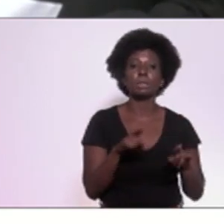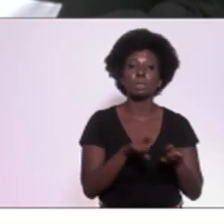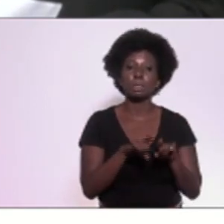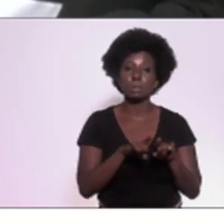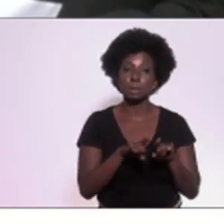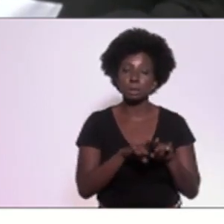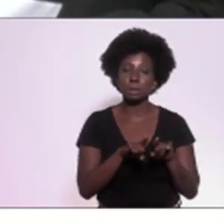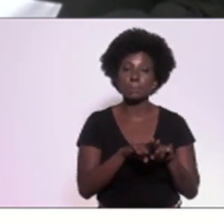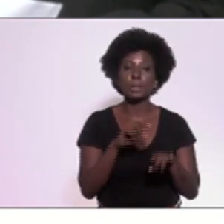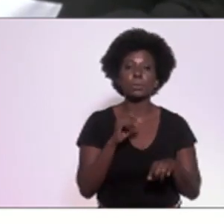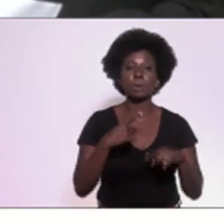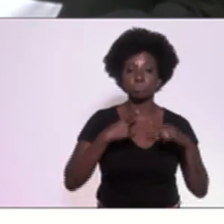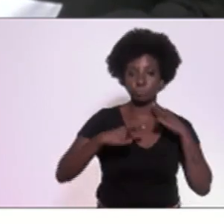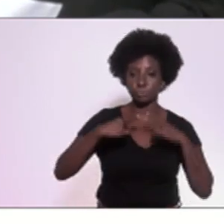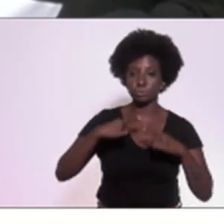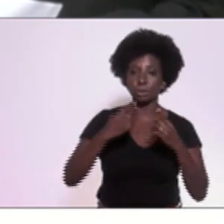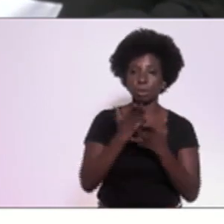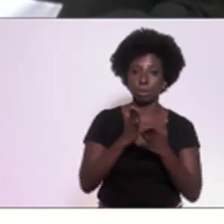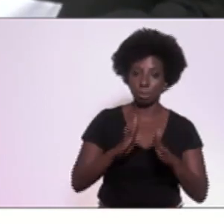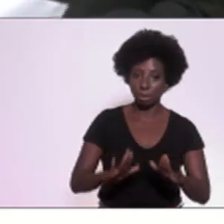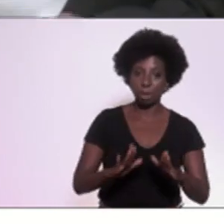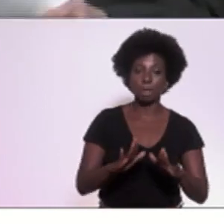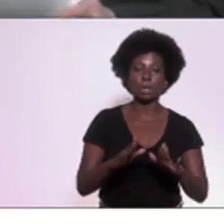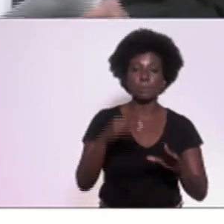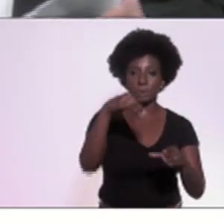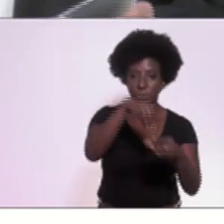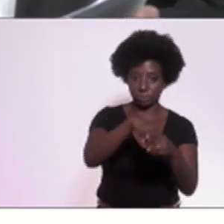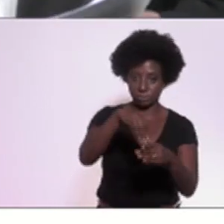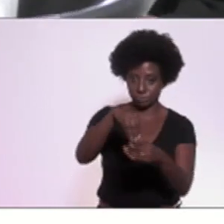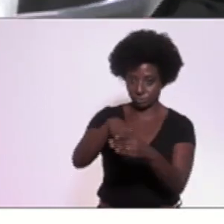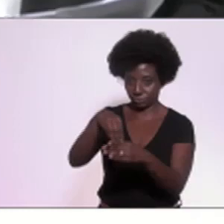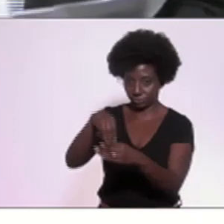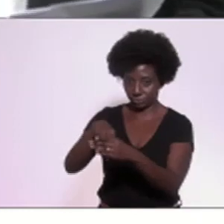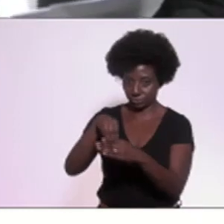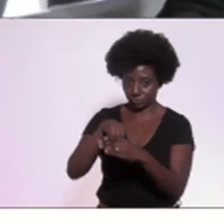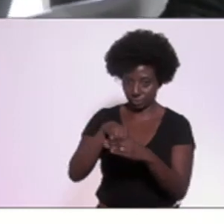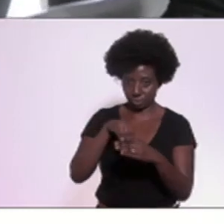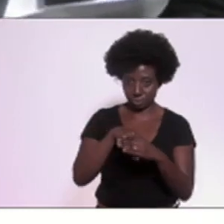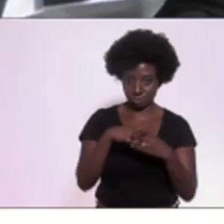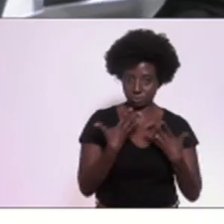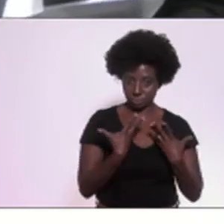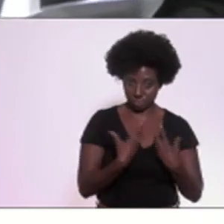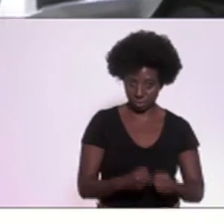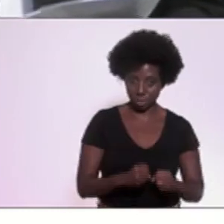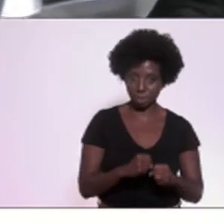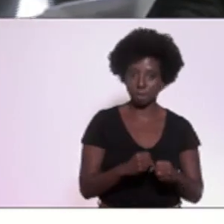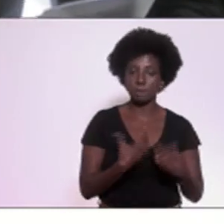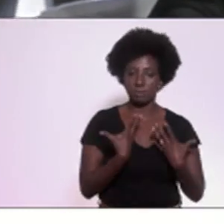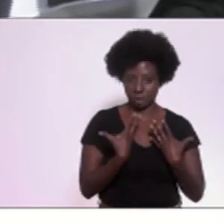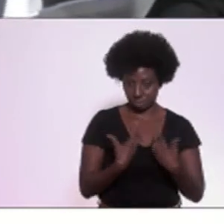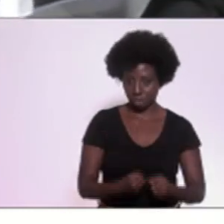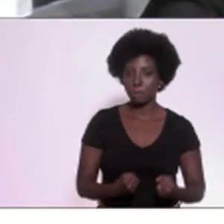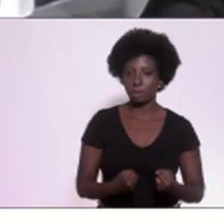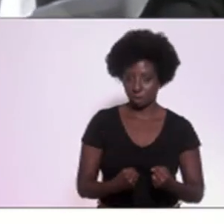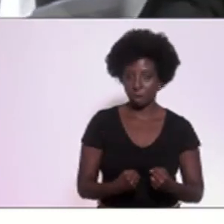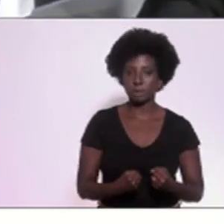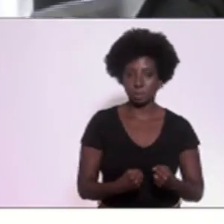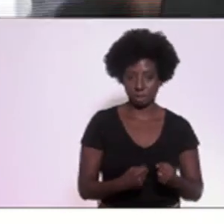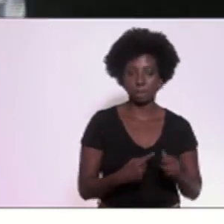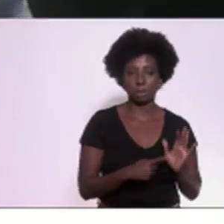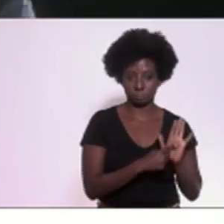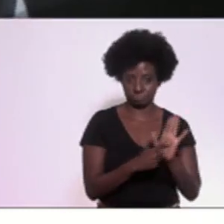havendo ninguém queira discutir, encerrada a discussão. Em votação, os senhores que aprovam permaneçam como estão, aprovado, vai à